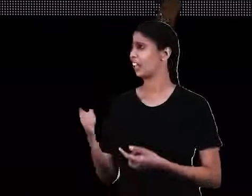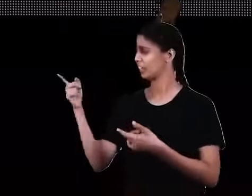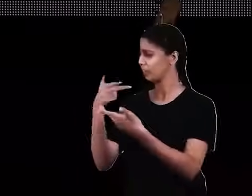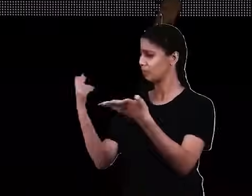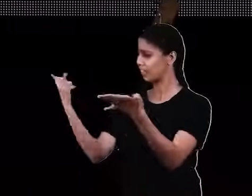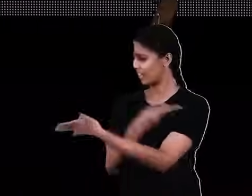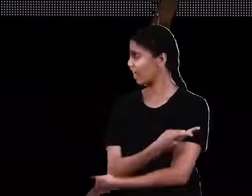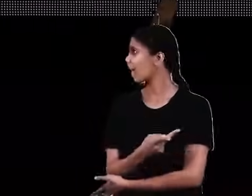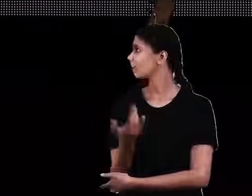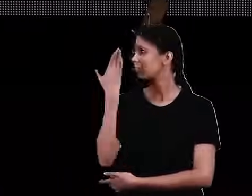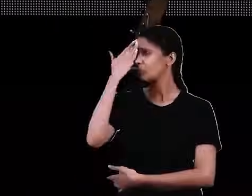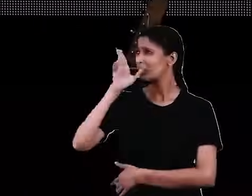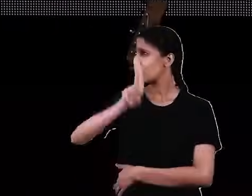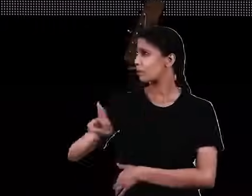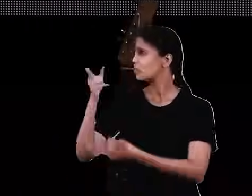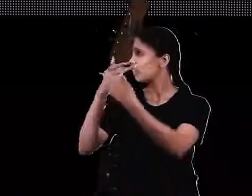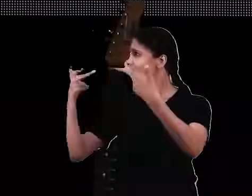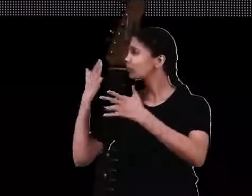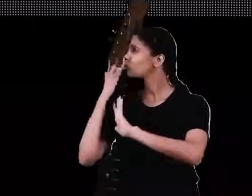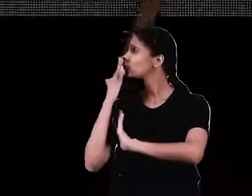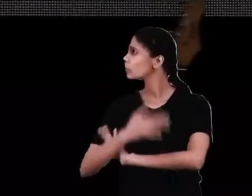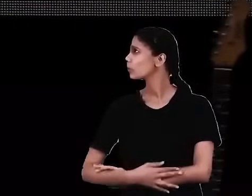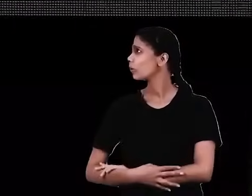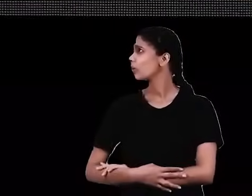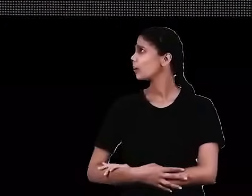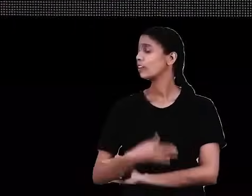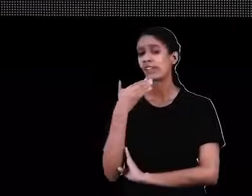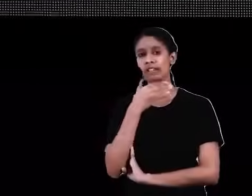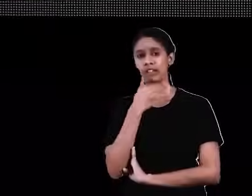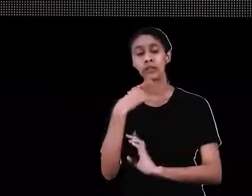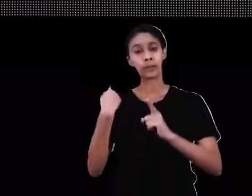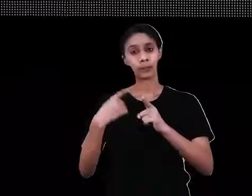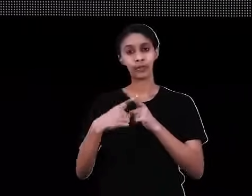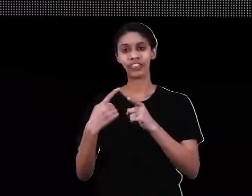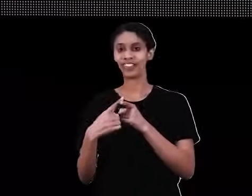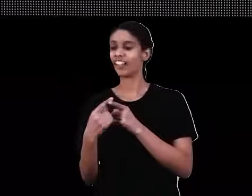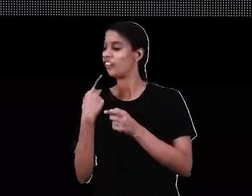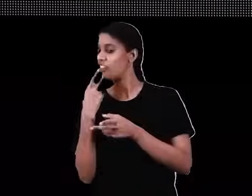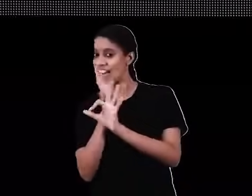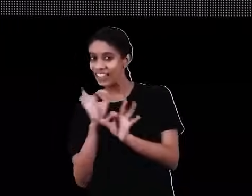errado, não sou nem usar as cores, é um bando de garrancho. Por quê? Porque o artista é minha filha.